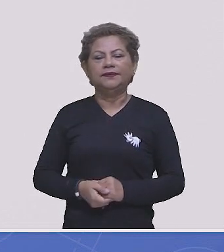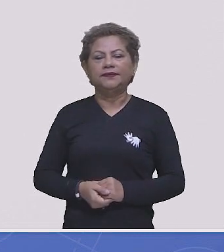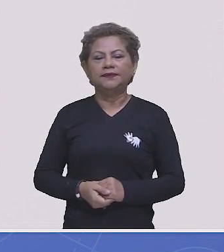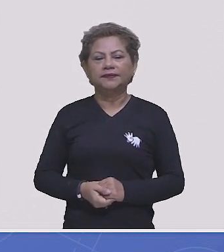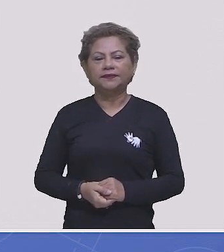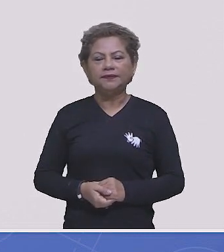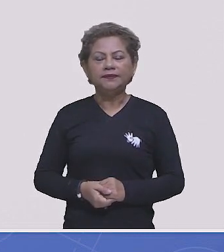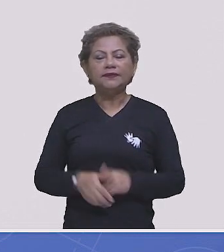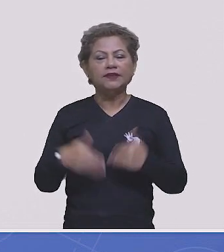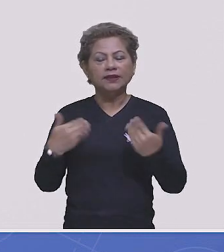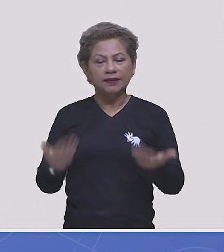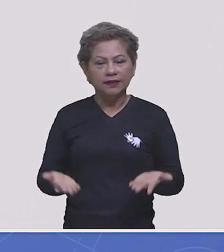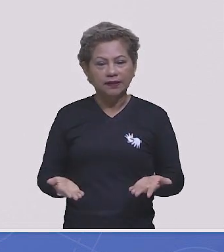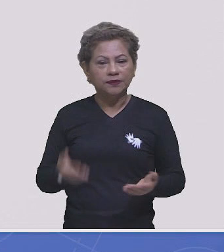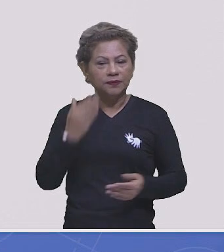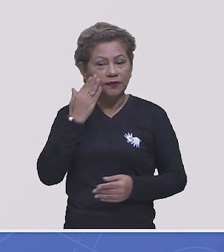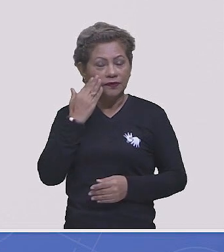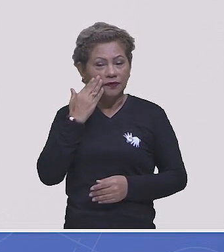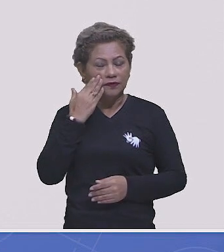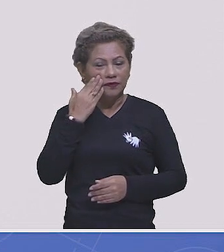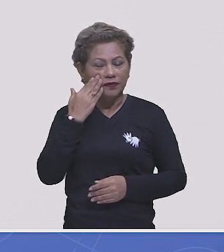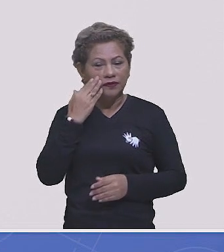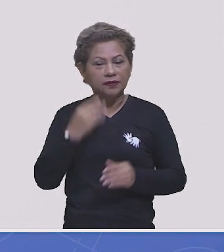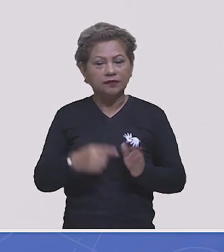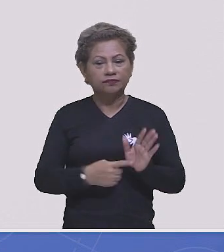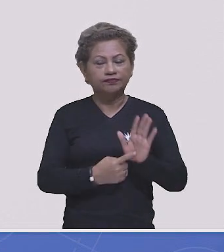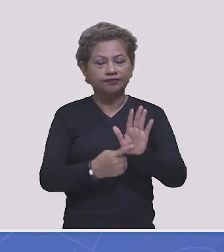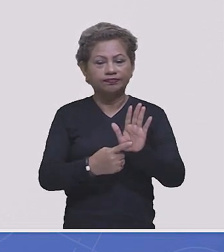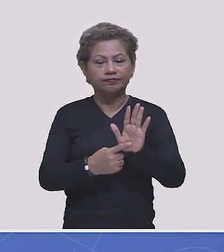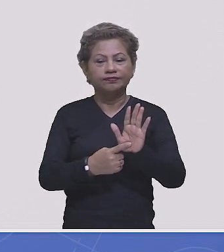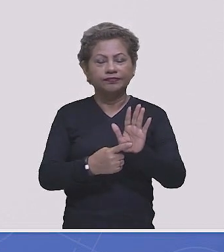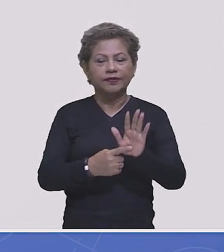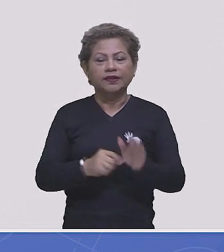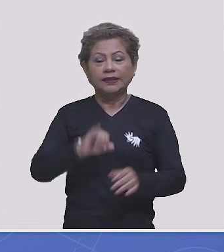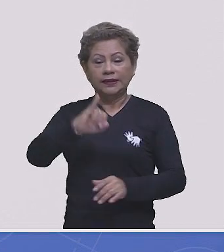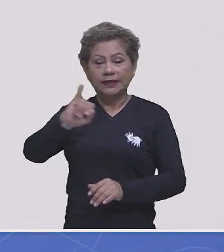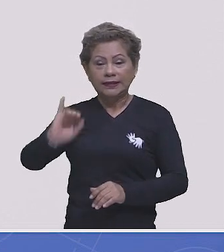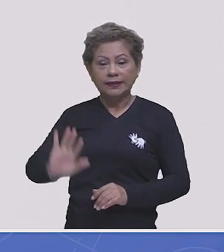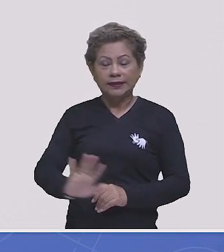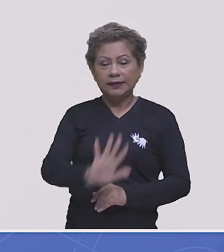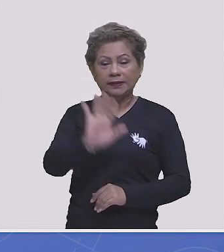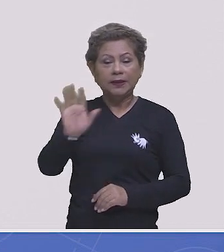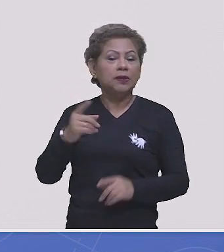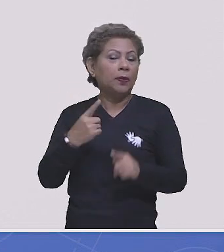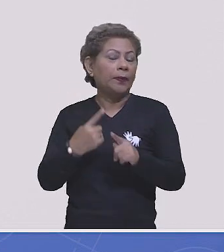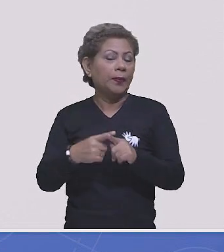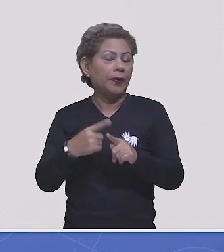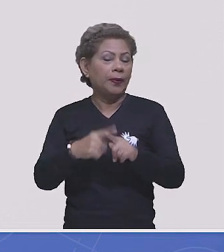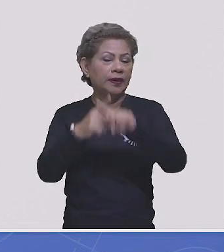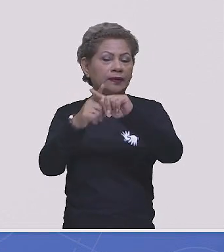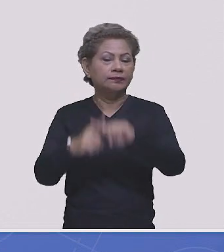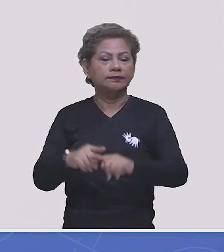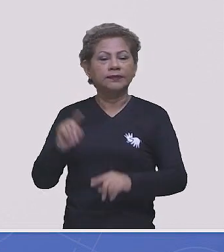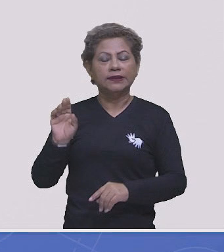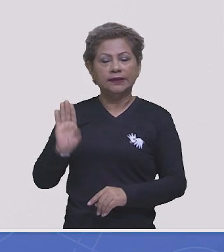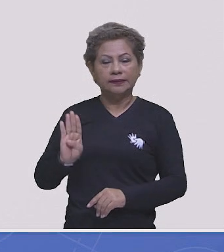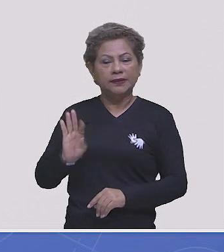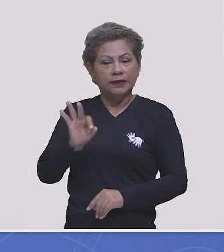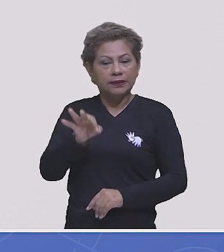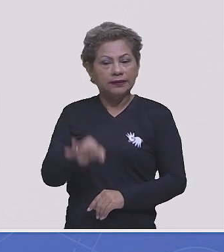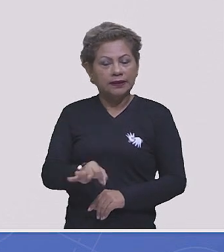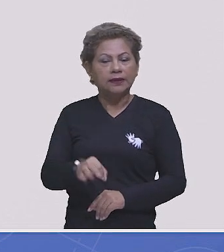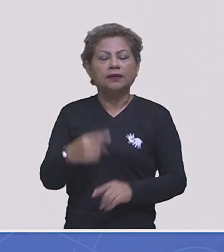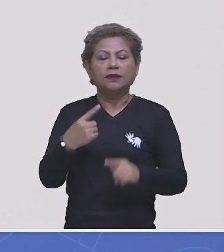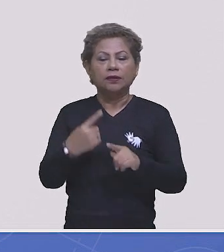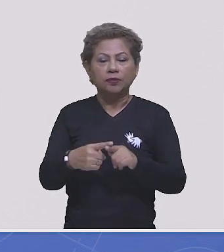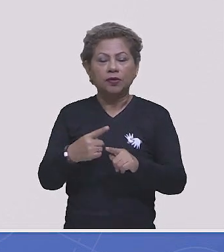E assim, o que a gente viu por que a alternativa B, que ela está falando, ela descreve